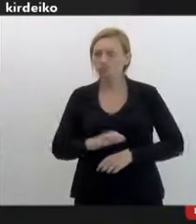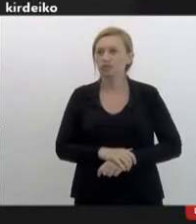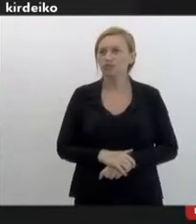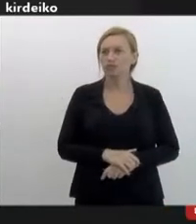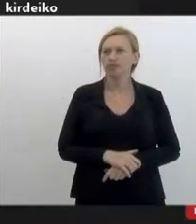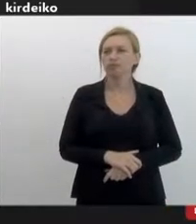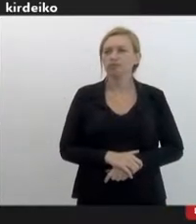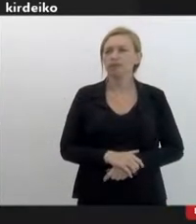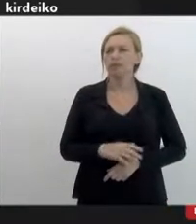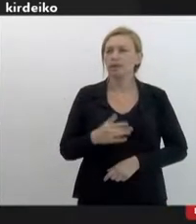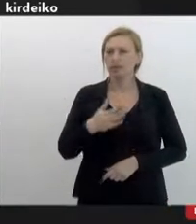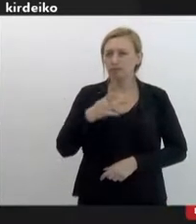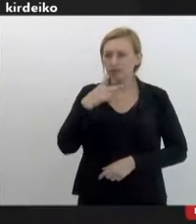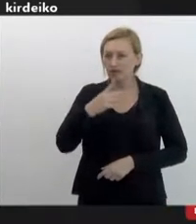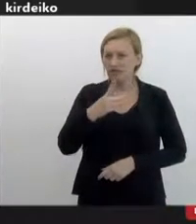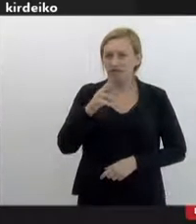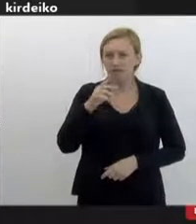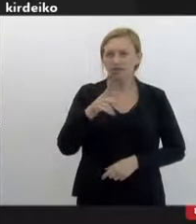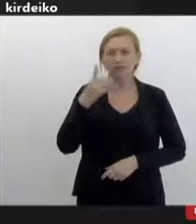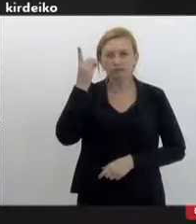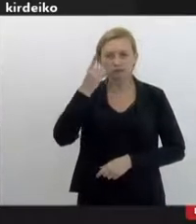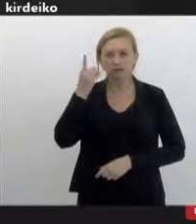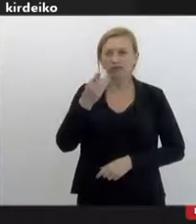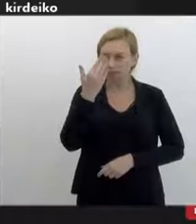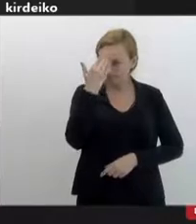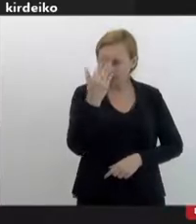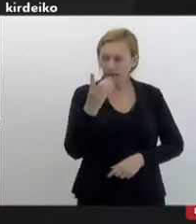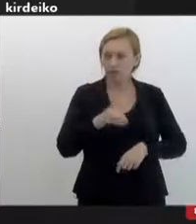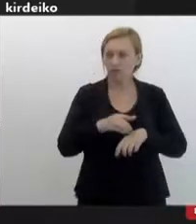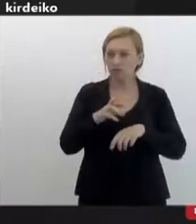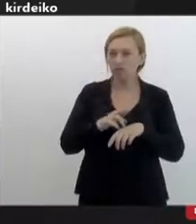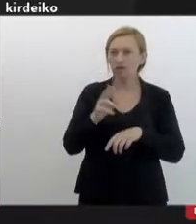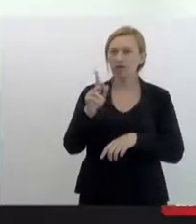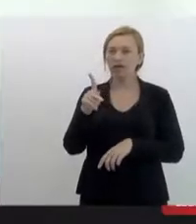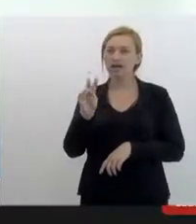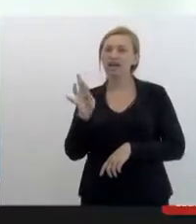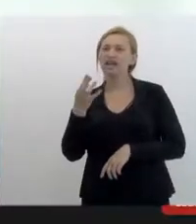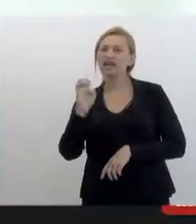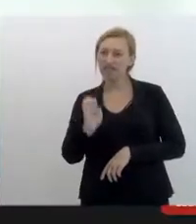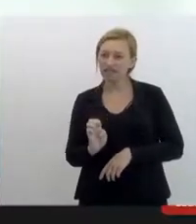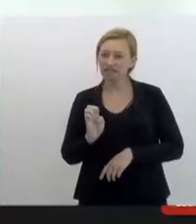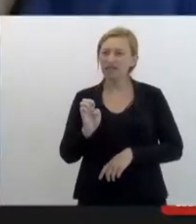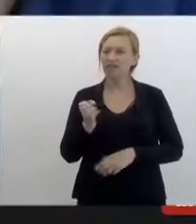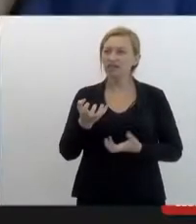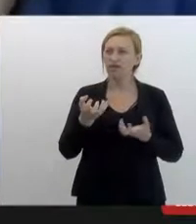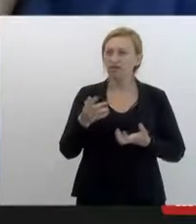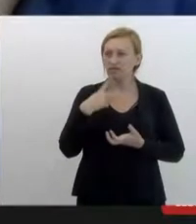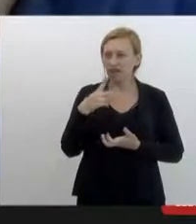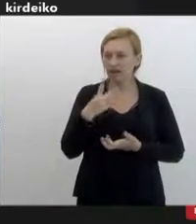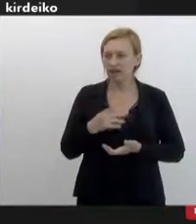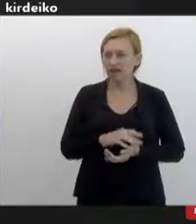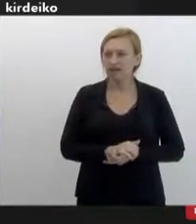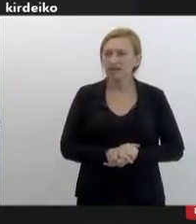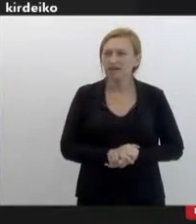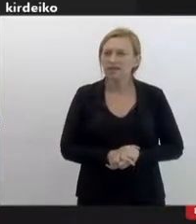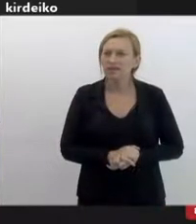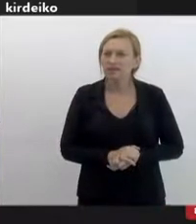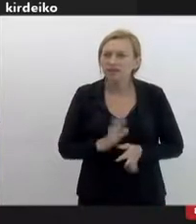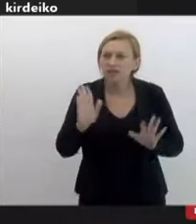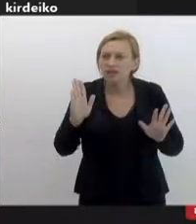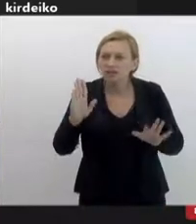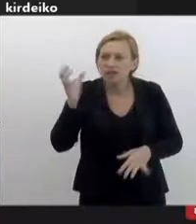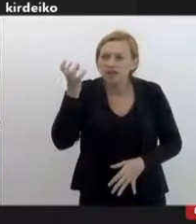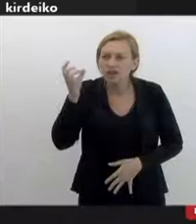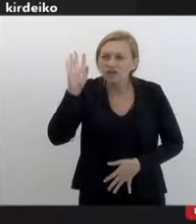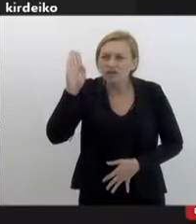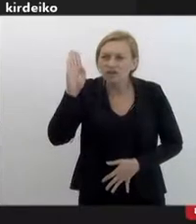São essas minhas considerações, deputado. Obrigado, doutora Karina. Eu queria dizer, doutora Karina... Doutora, e a senhora, depois eu falaria. Só